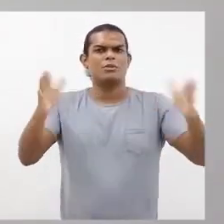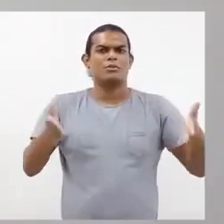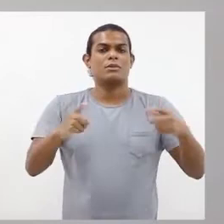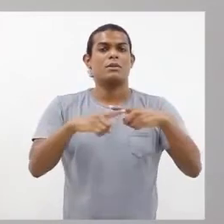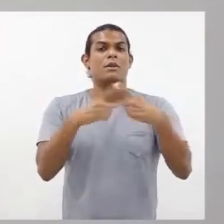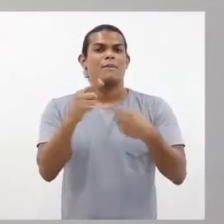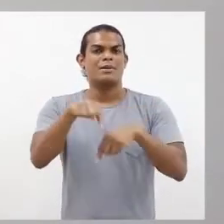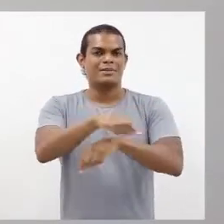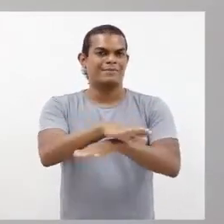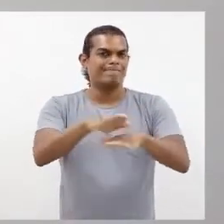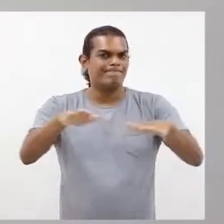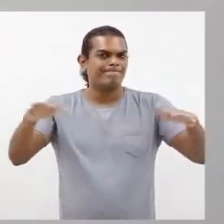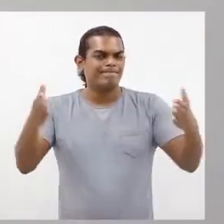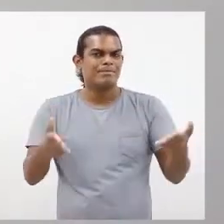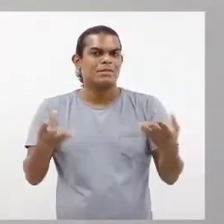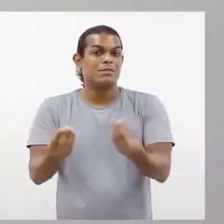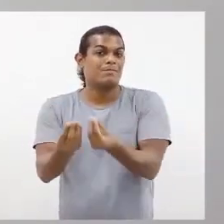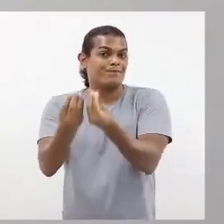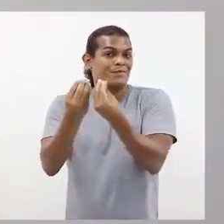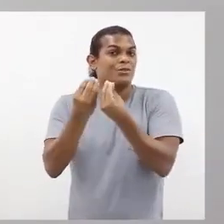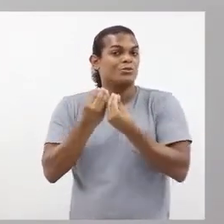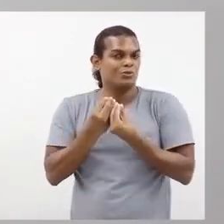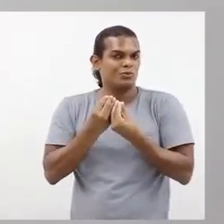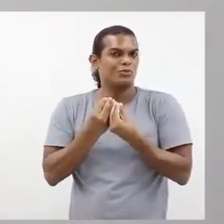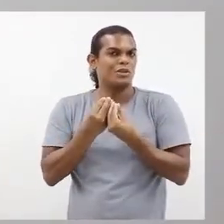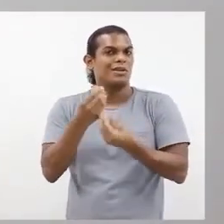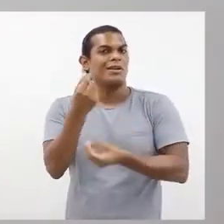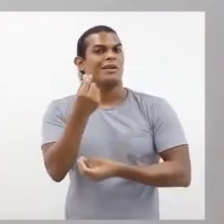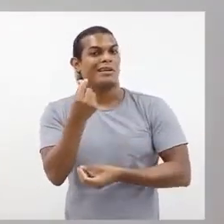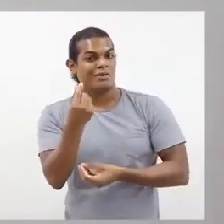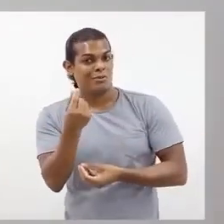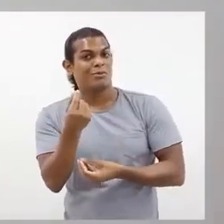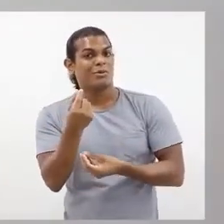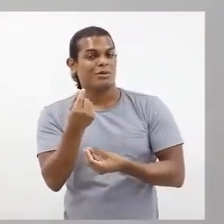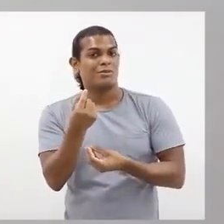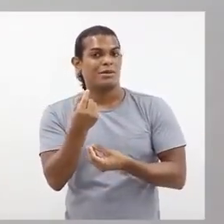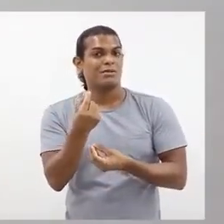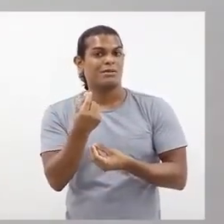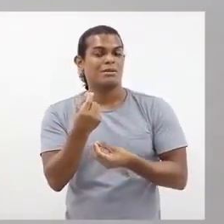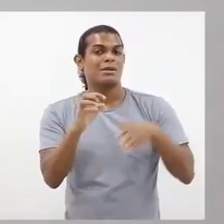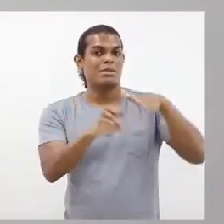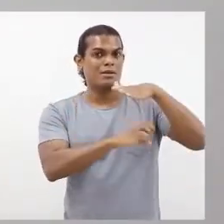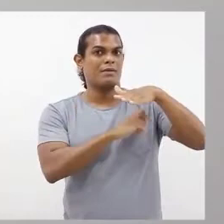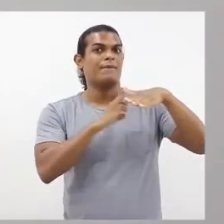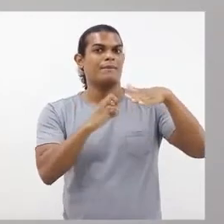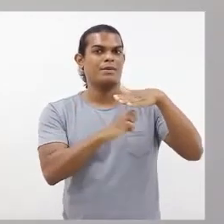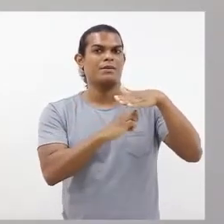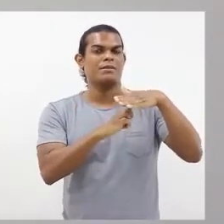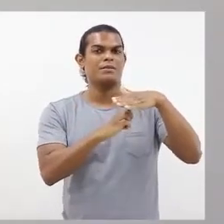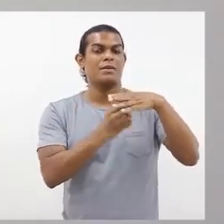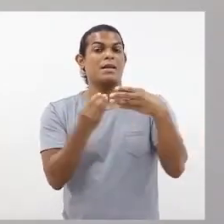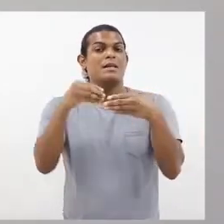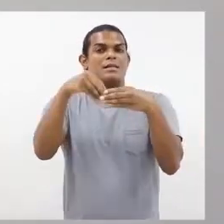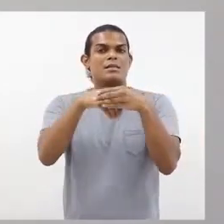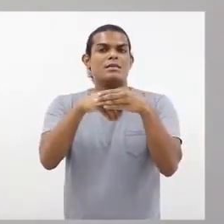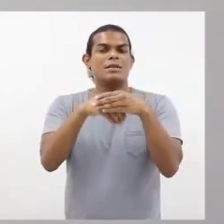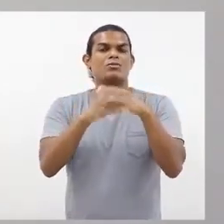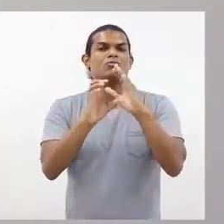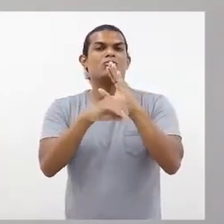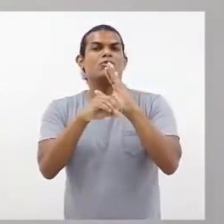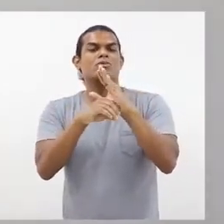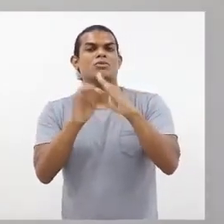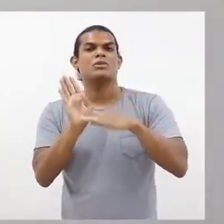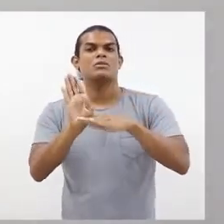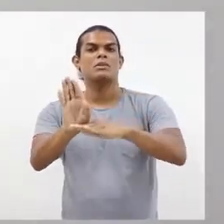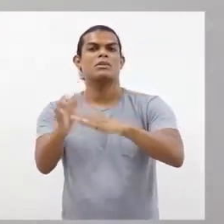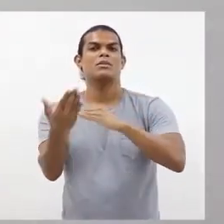algum benefício econômico para a minha empresa? Traz. Dentro do nosso conceito de benefício econômico, eu vou utilizar